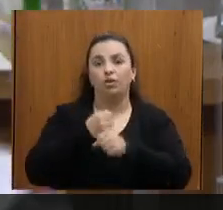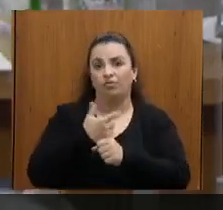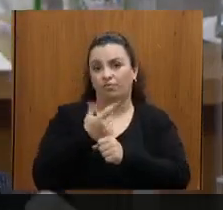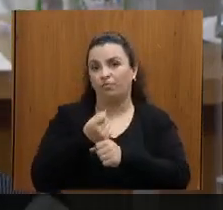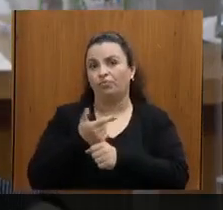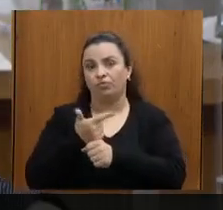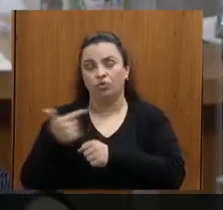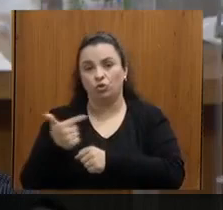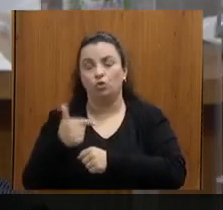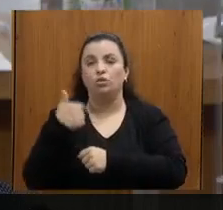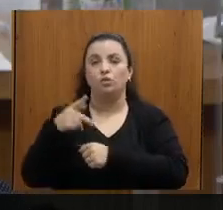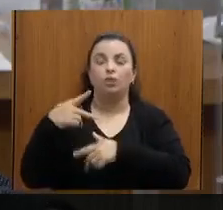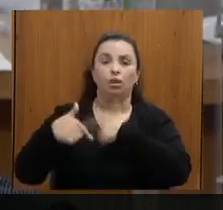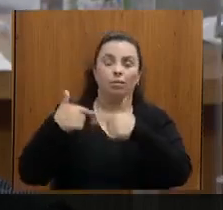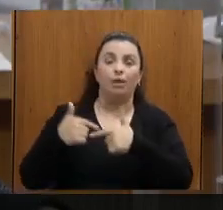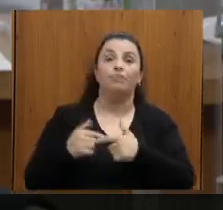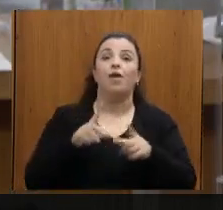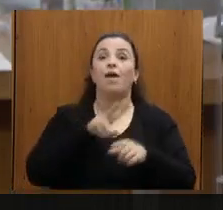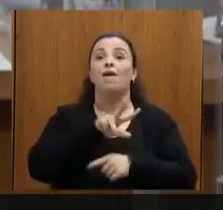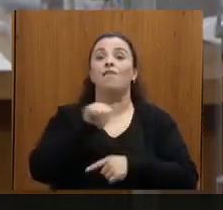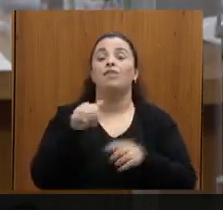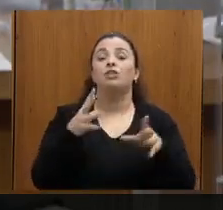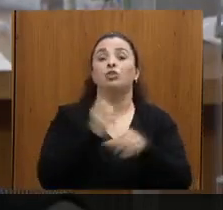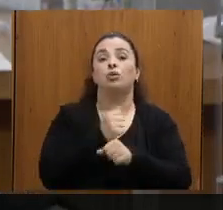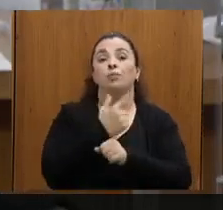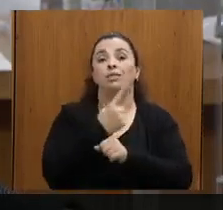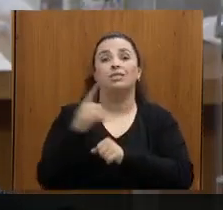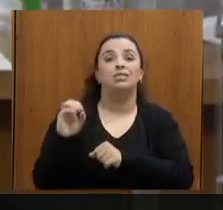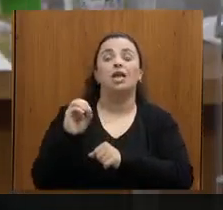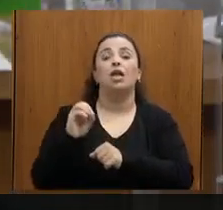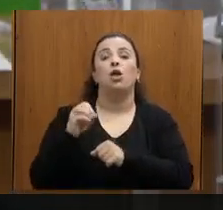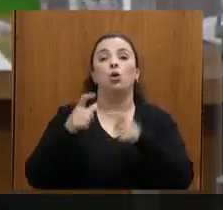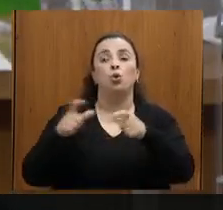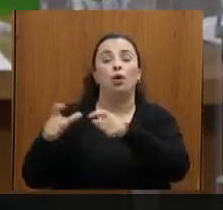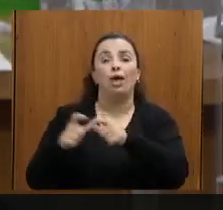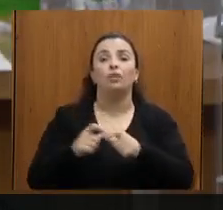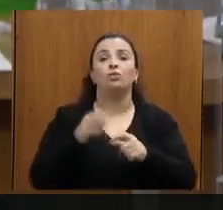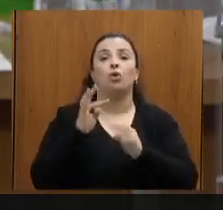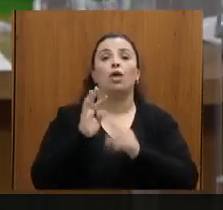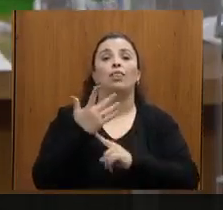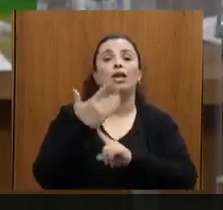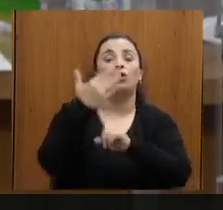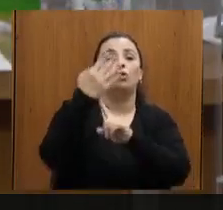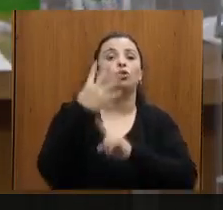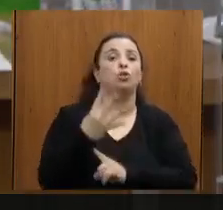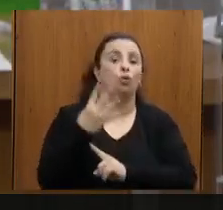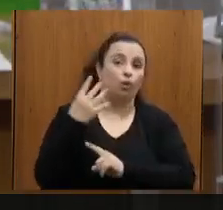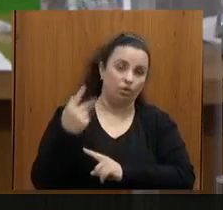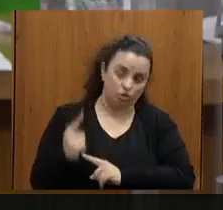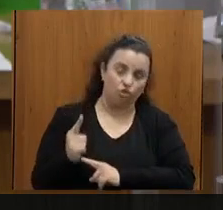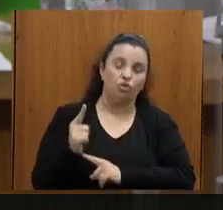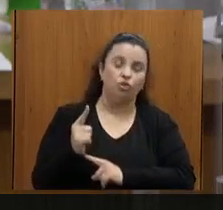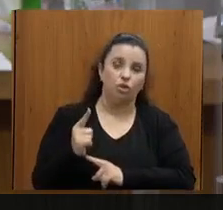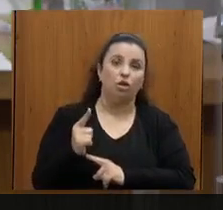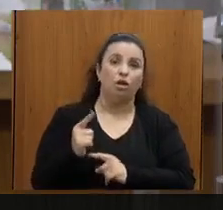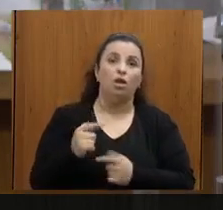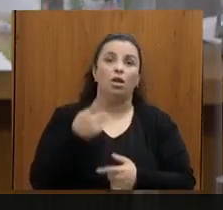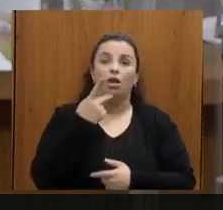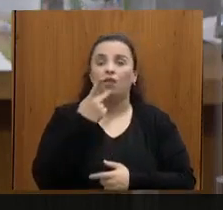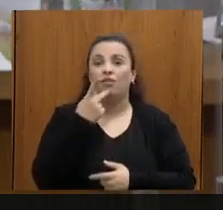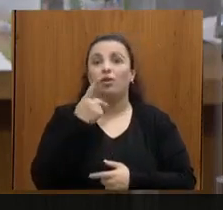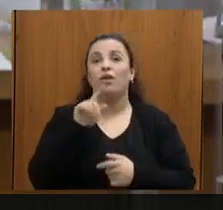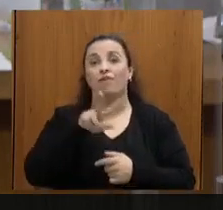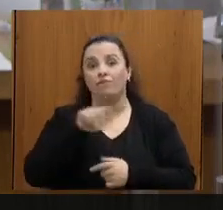Vamos ter, então, 100 localidades com tecnologia 4G, a licitação do Aluminas, que eu já citei, mas que, de fato, será